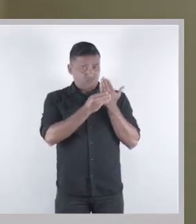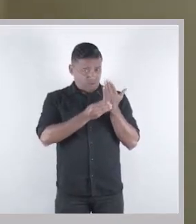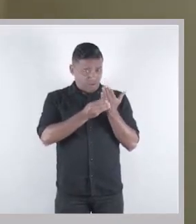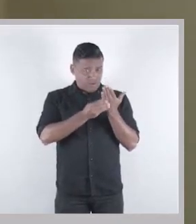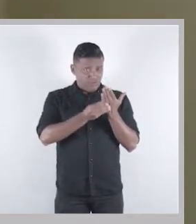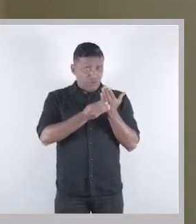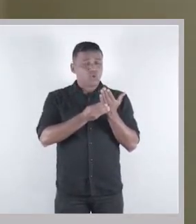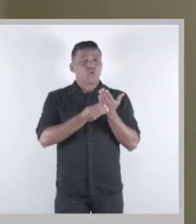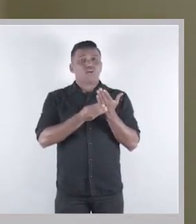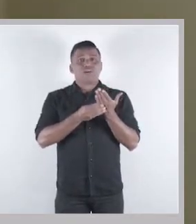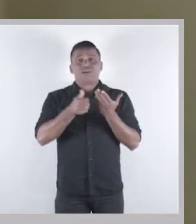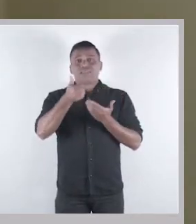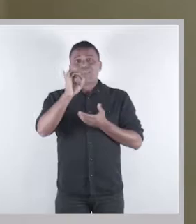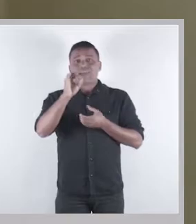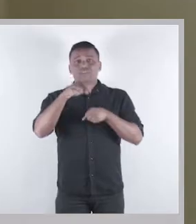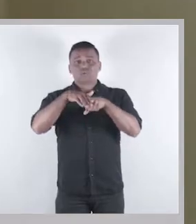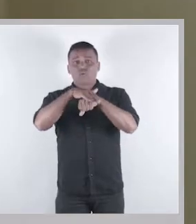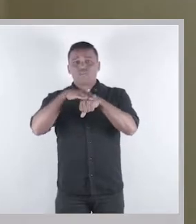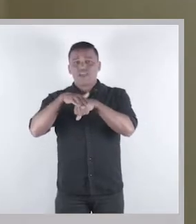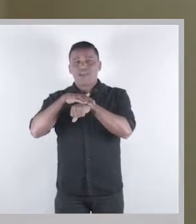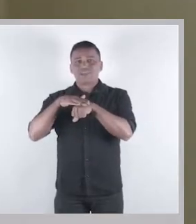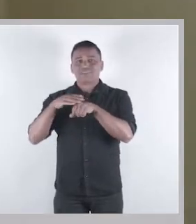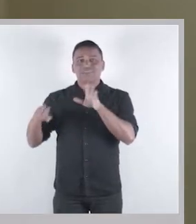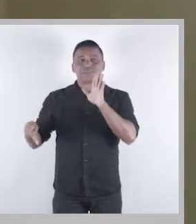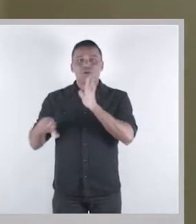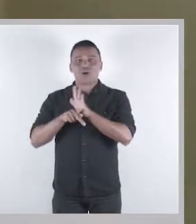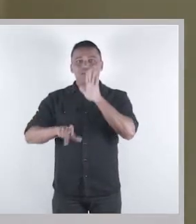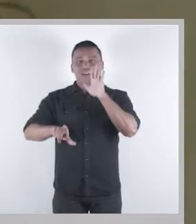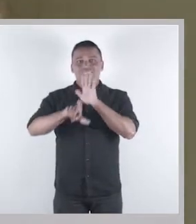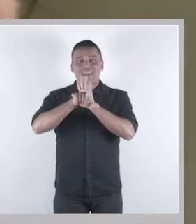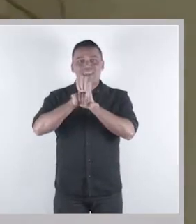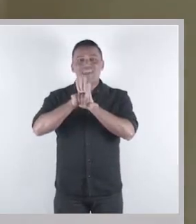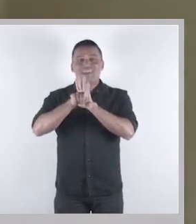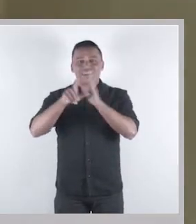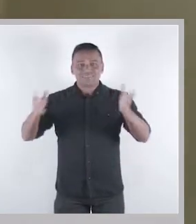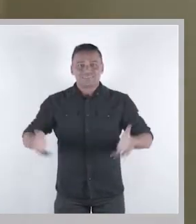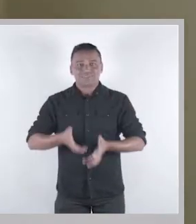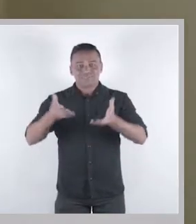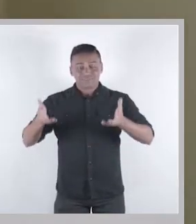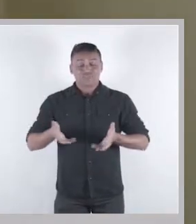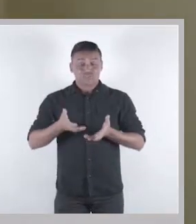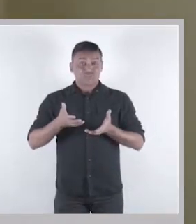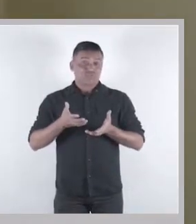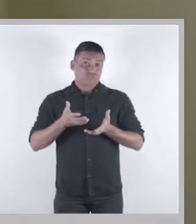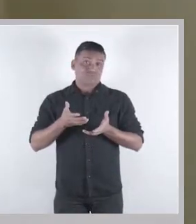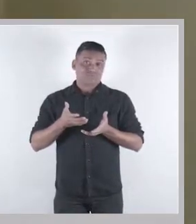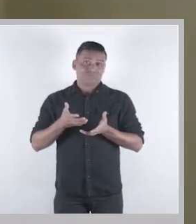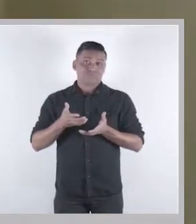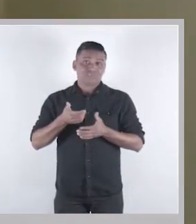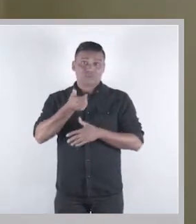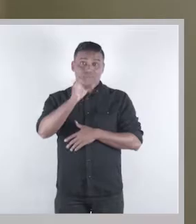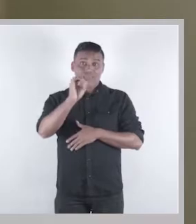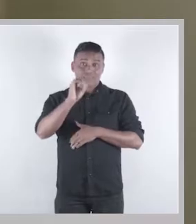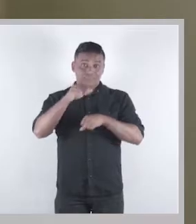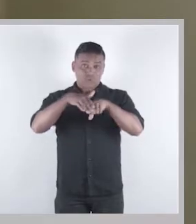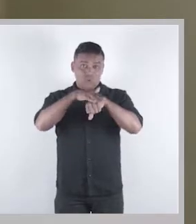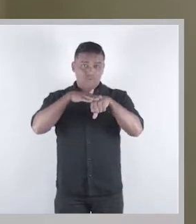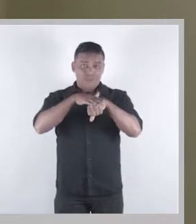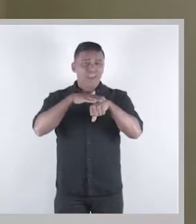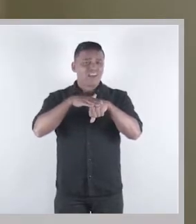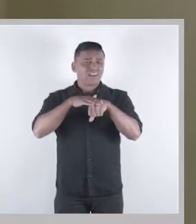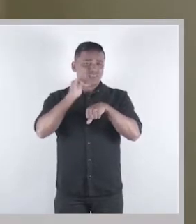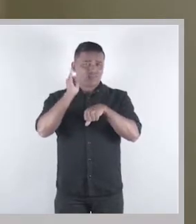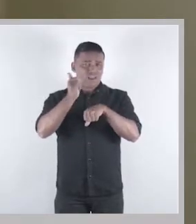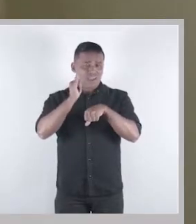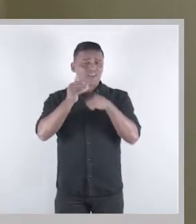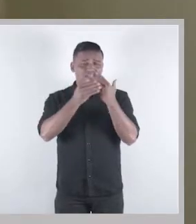não é isso viu o 10 conversas Bem lembrado dele eu até minhas falei de forma rápida mas ele ele é resultado da lei de incentivo à cultura